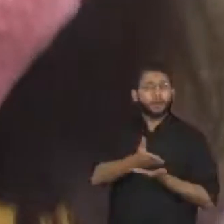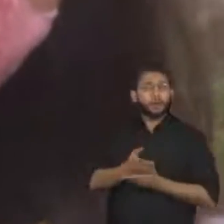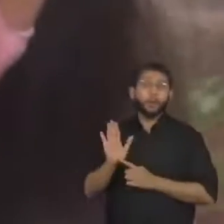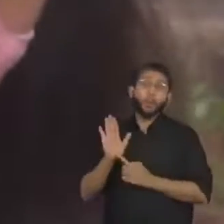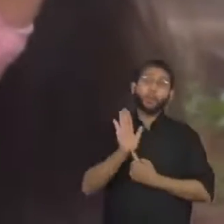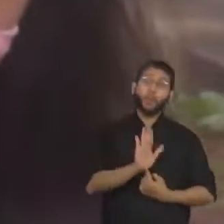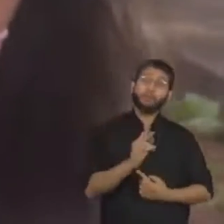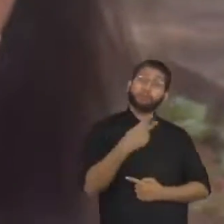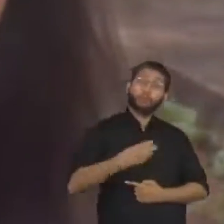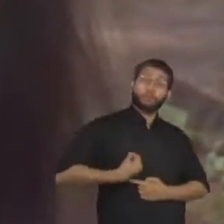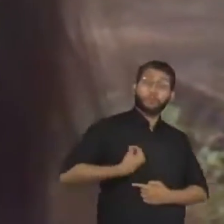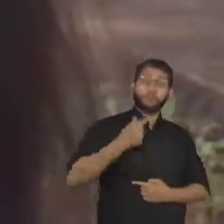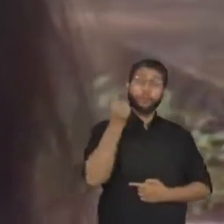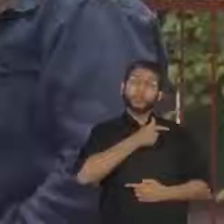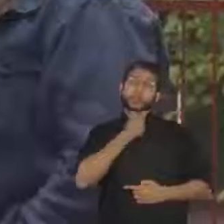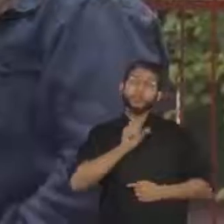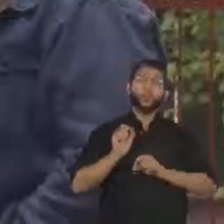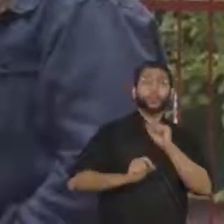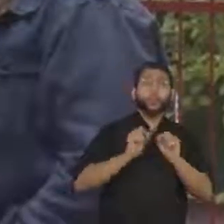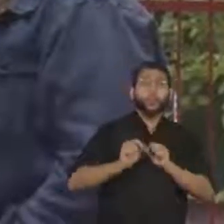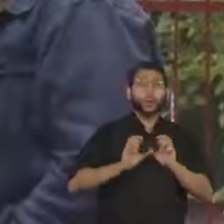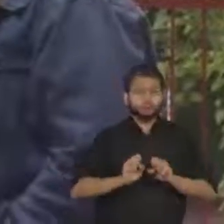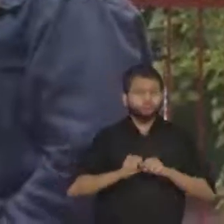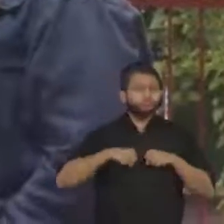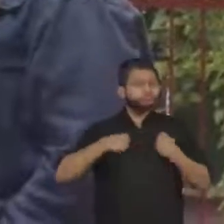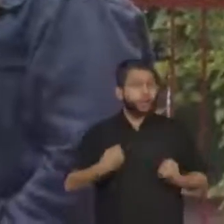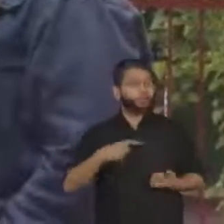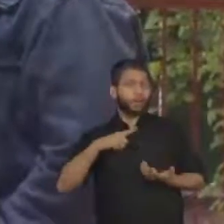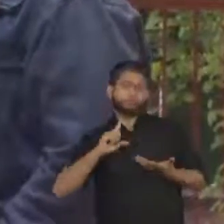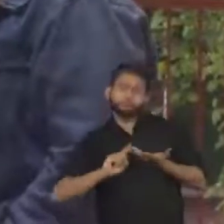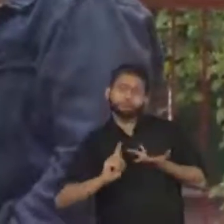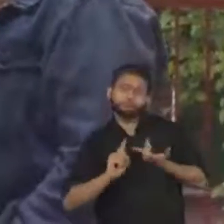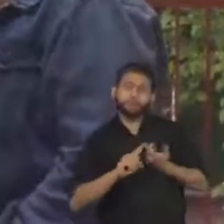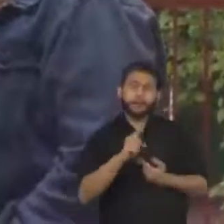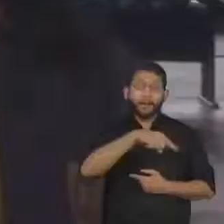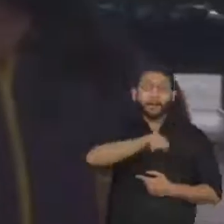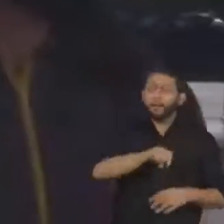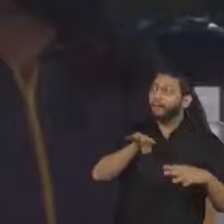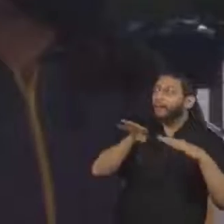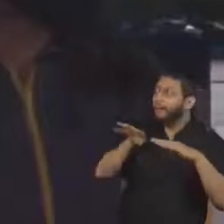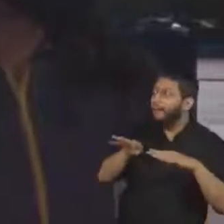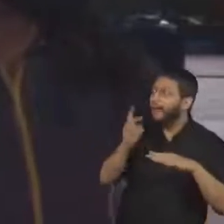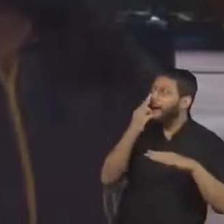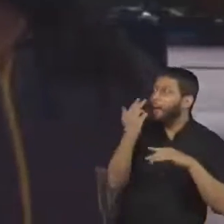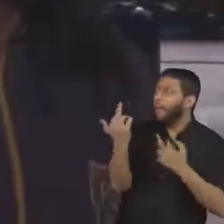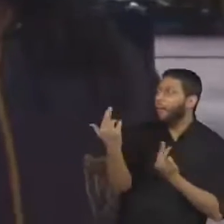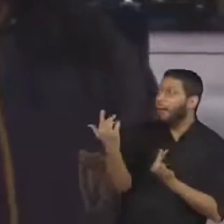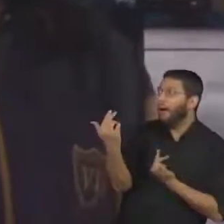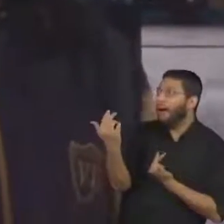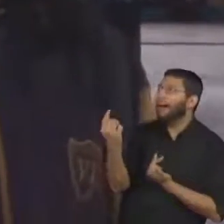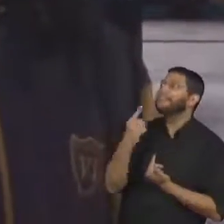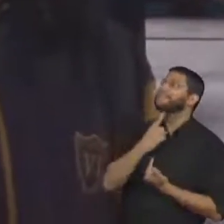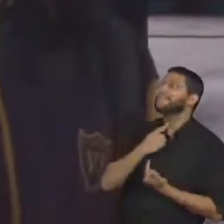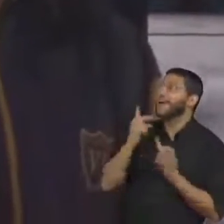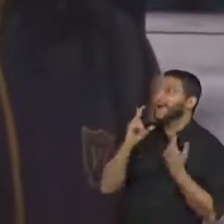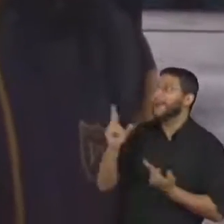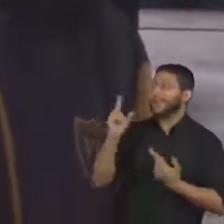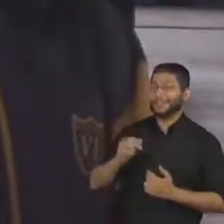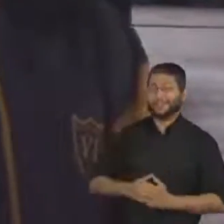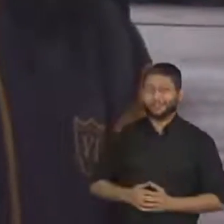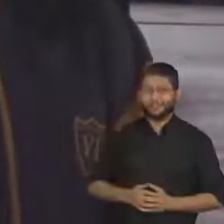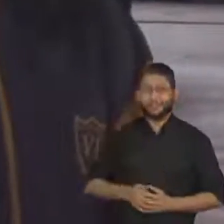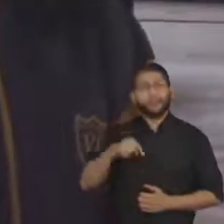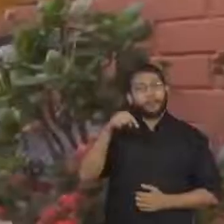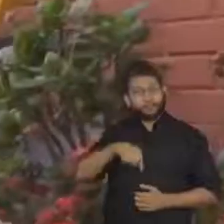de força, de garra, para que eles também tenham a expectativa de atingir os seus objetivos.